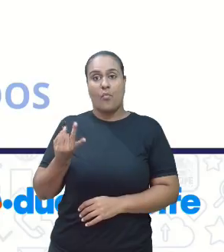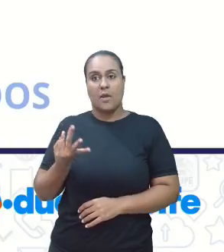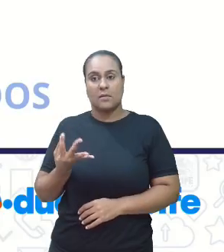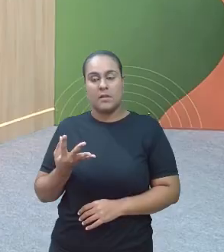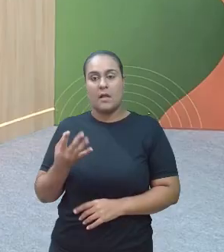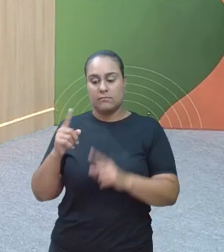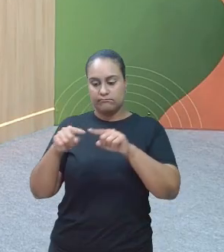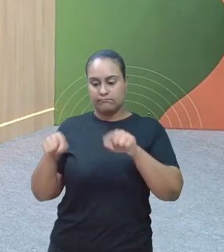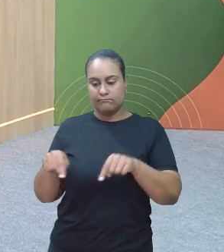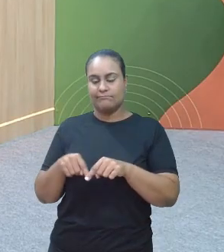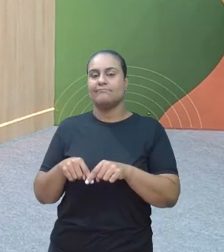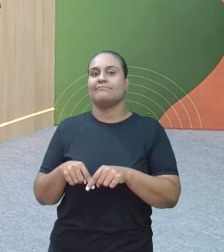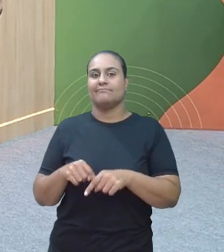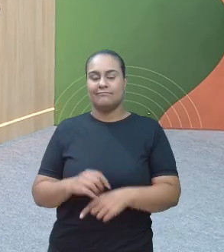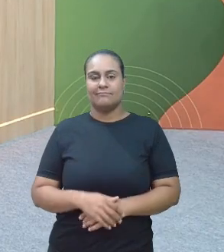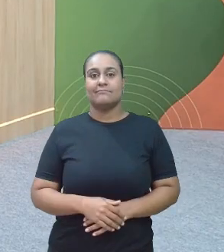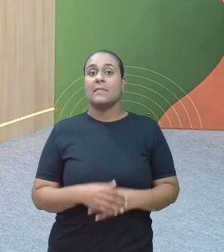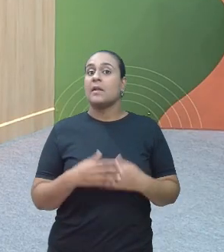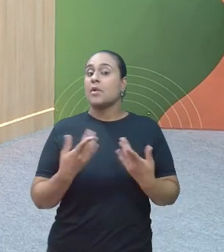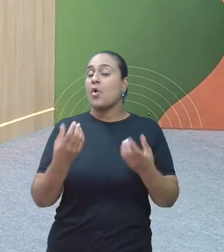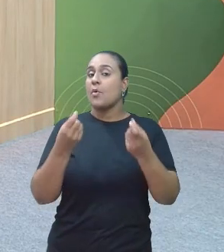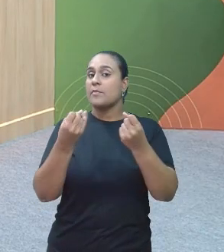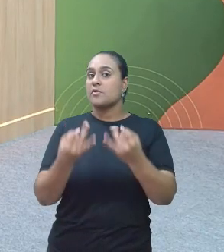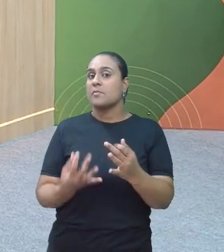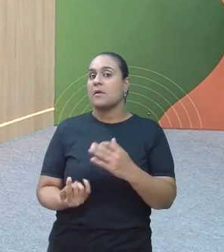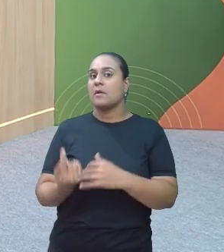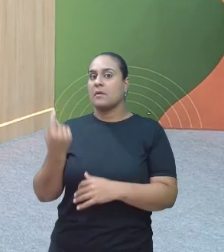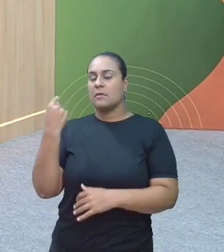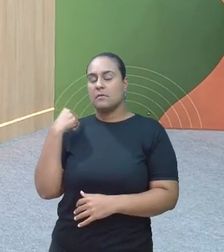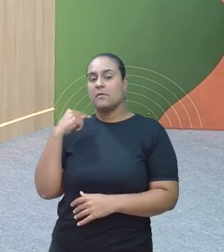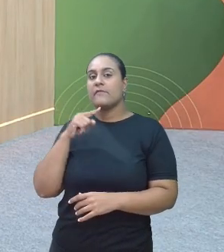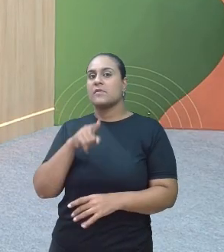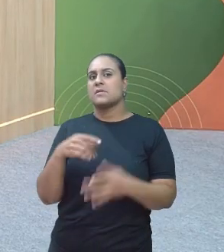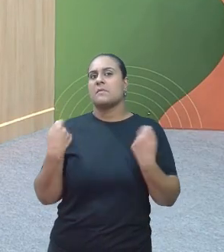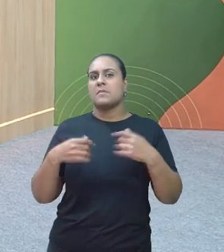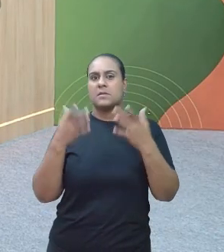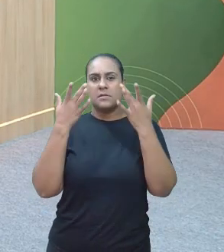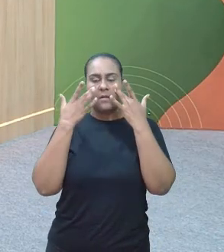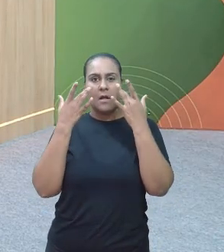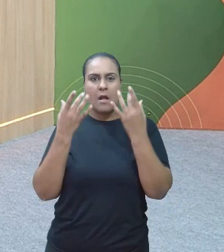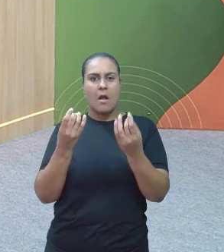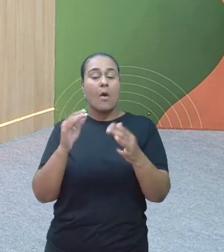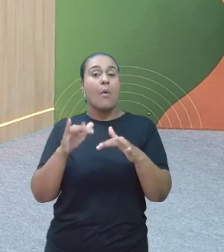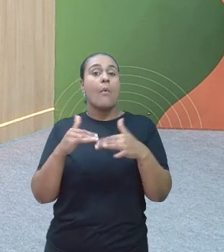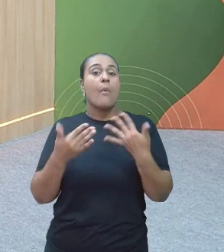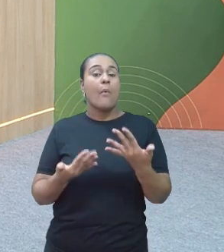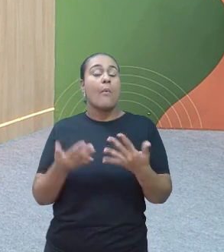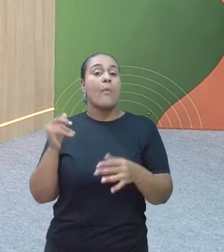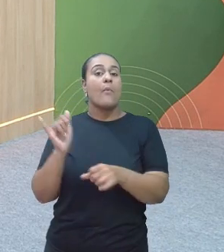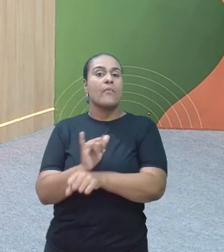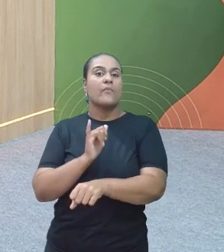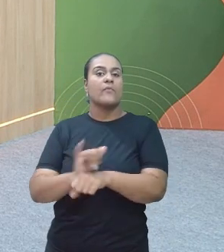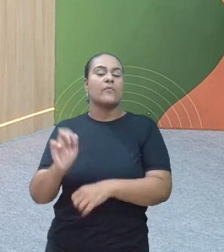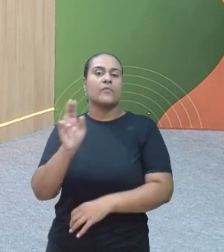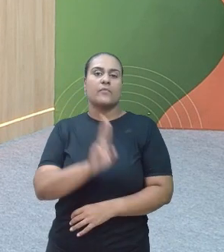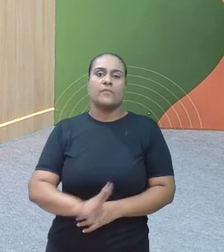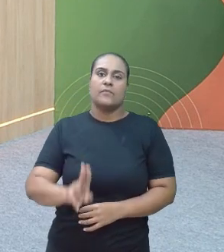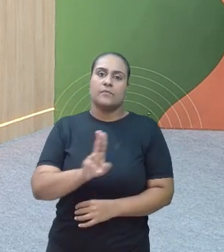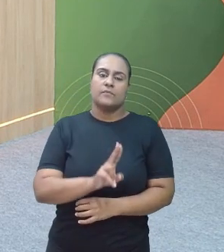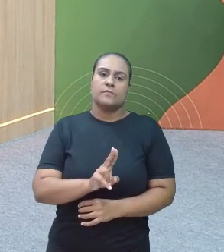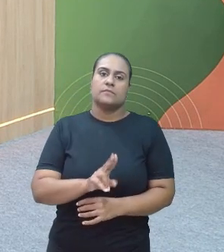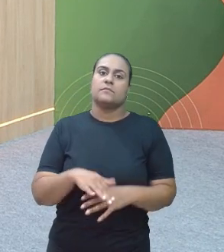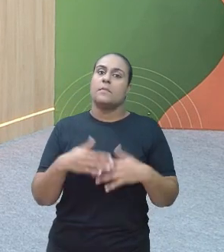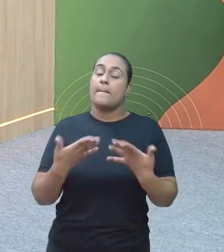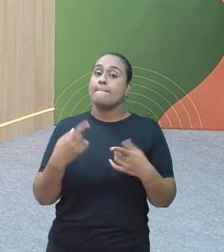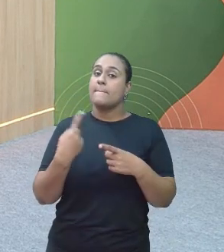Agora preste atenção, como eu disse anteriormente, você precisa estar muito atento de qual vai ser a sua estratégia. E geralmente a falha